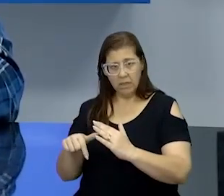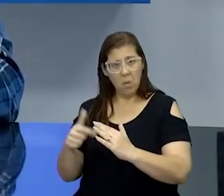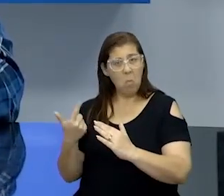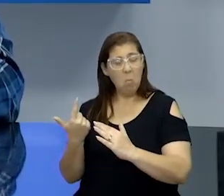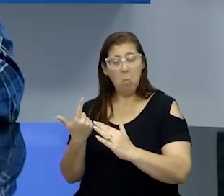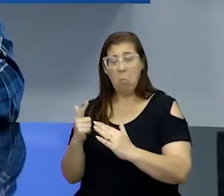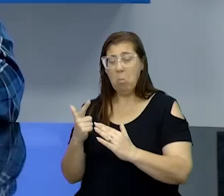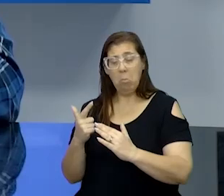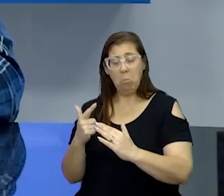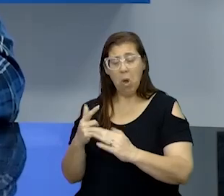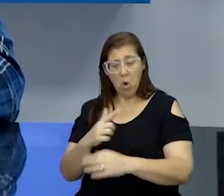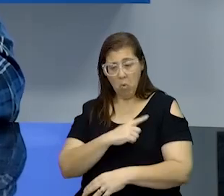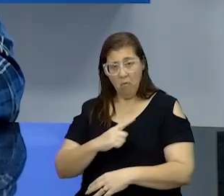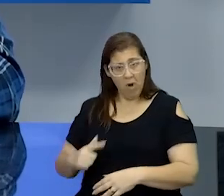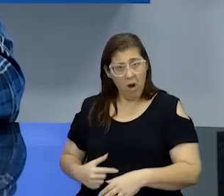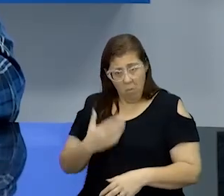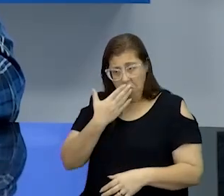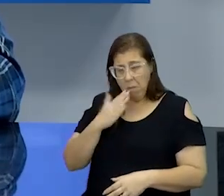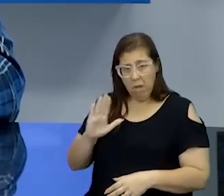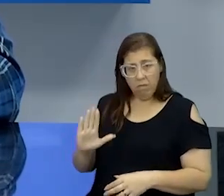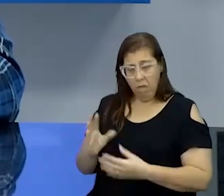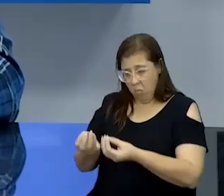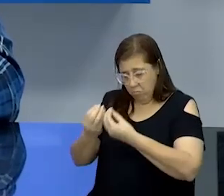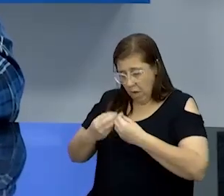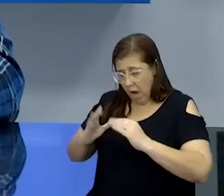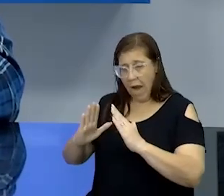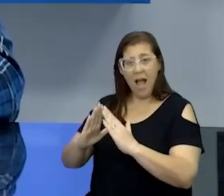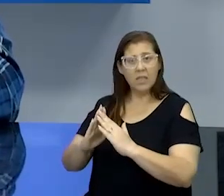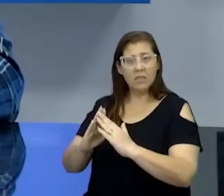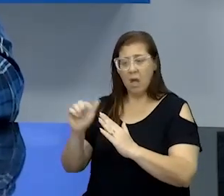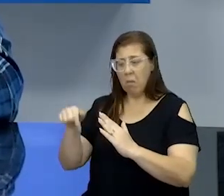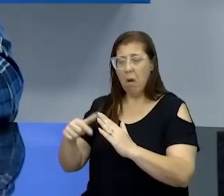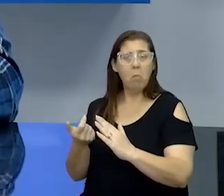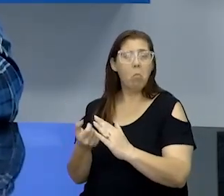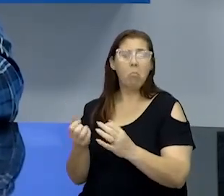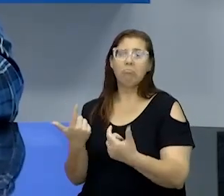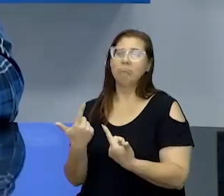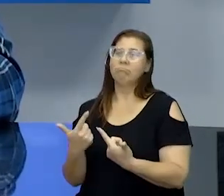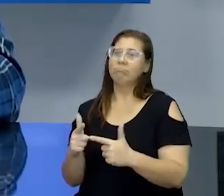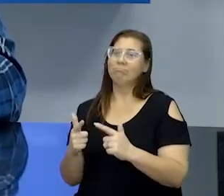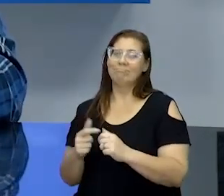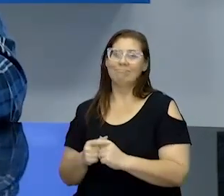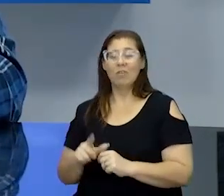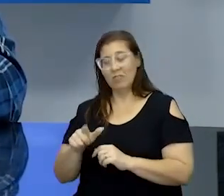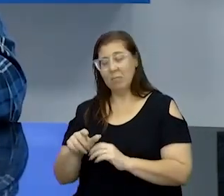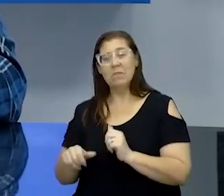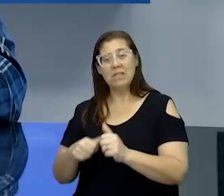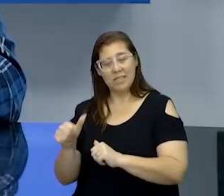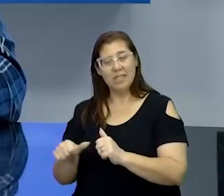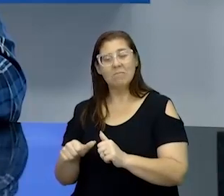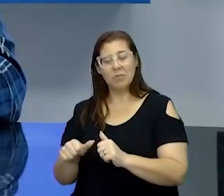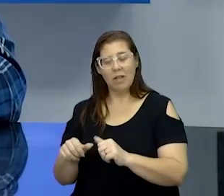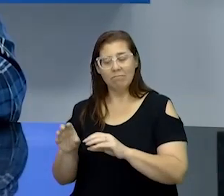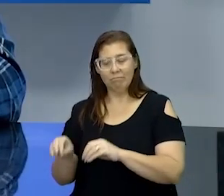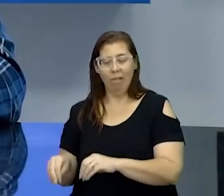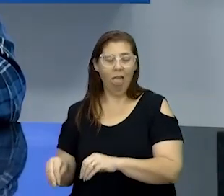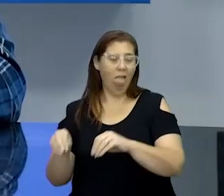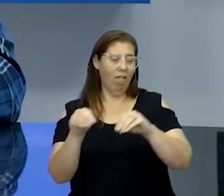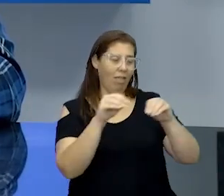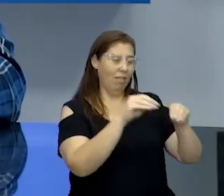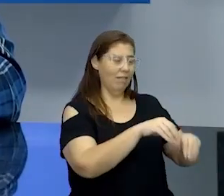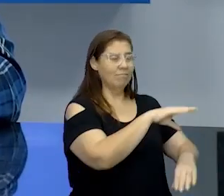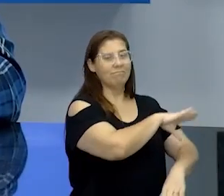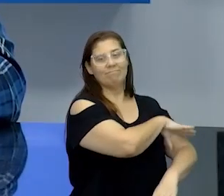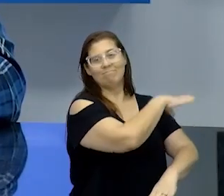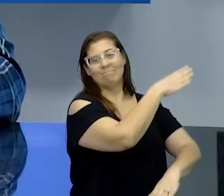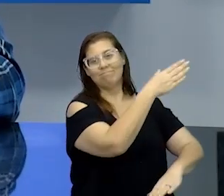né, prometeu e você vai morar no morro, né, numa pobreza também muito grande. Então é uma